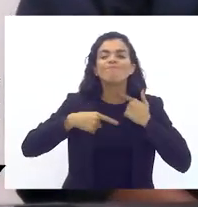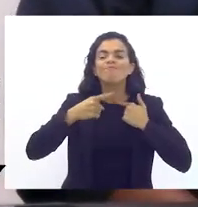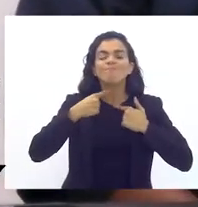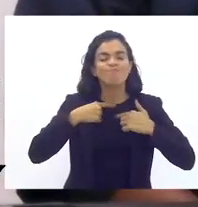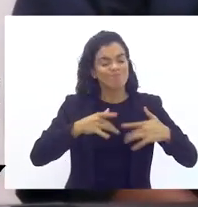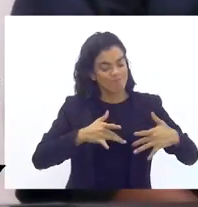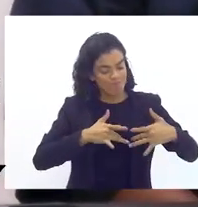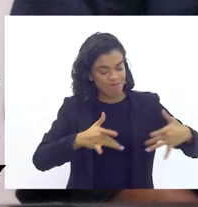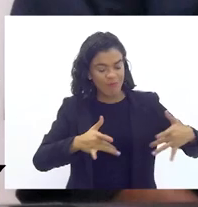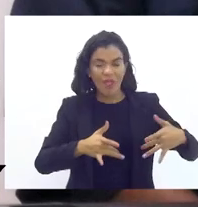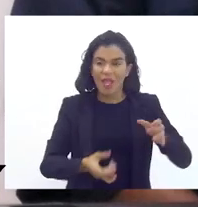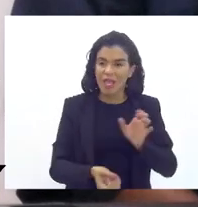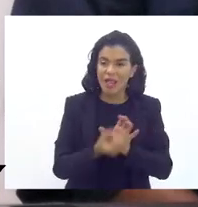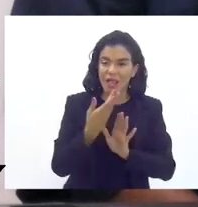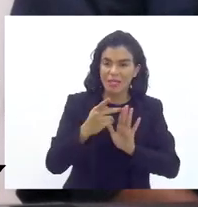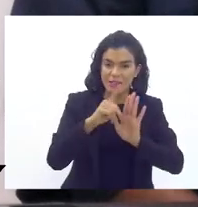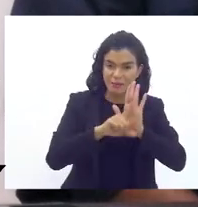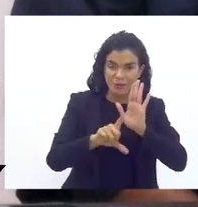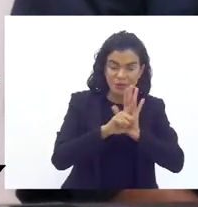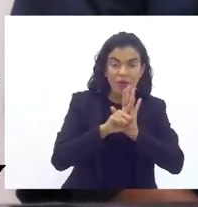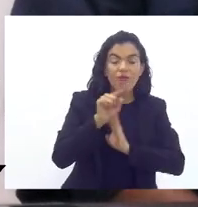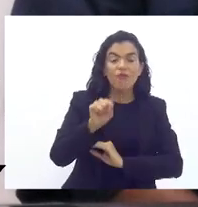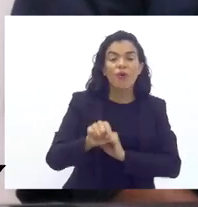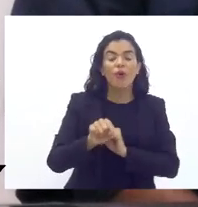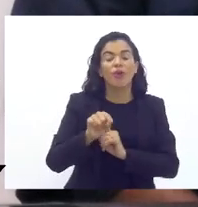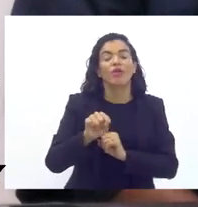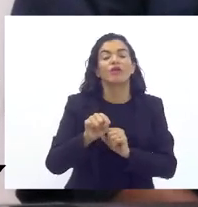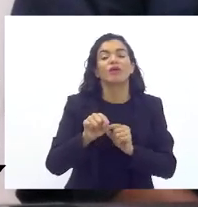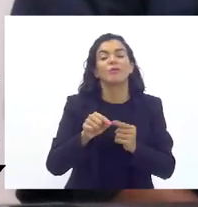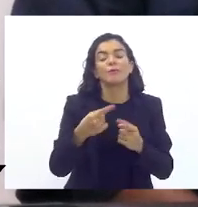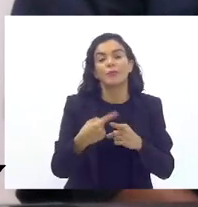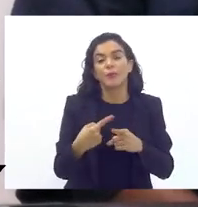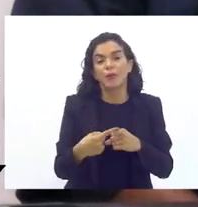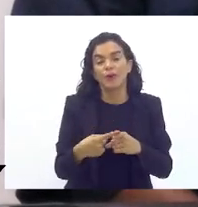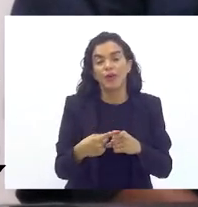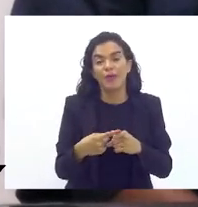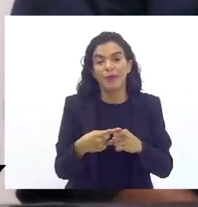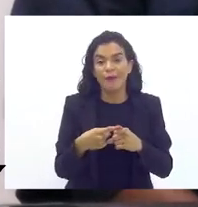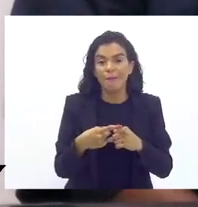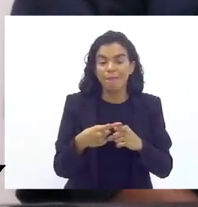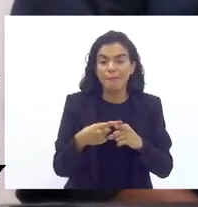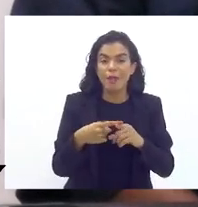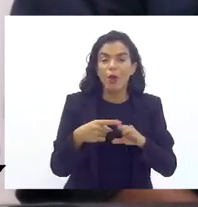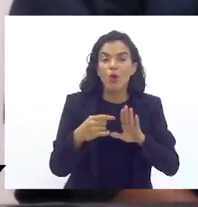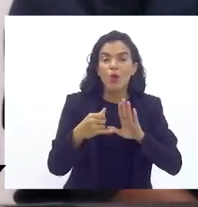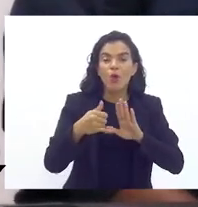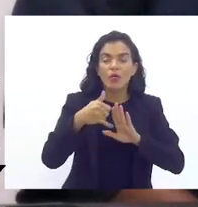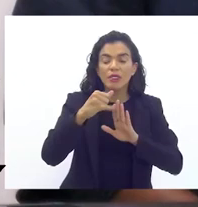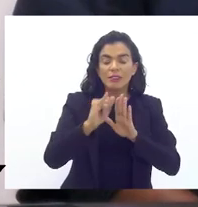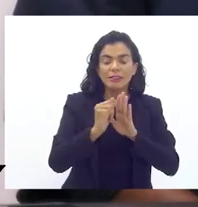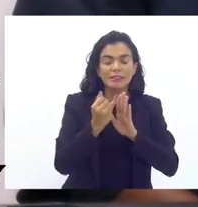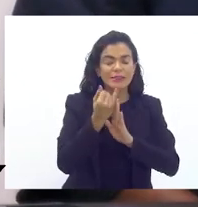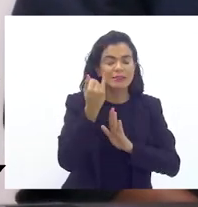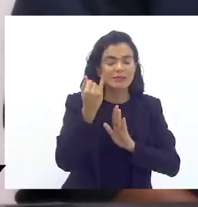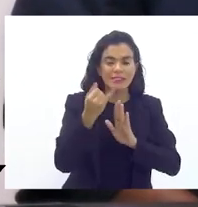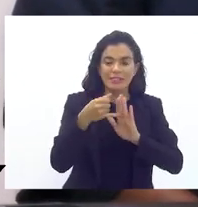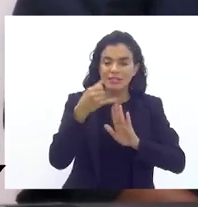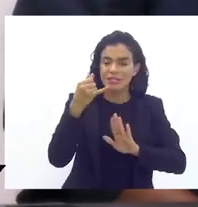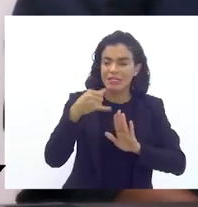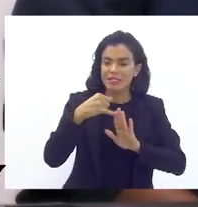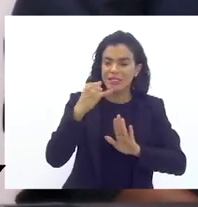solidária esse projeto foi exatamente o inciso primeiro do artigo primeiro